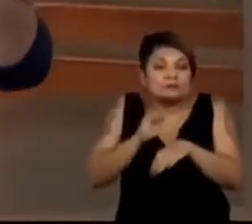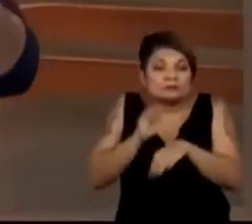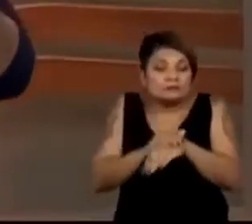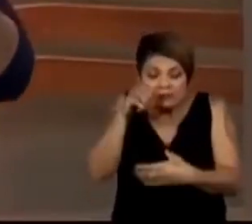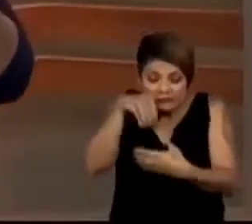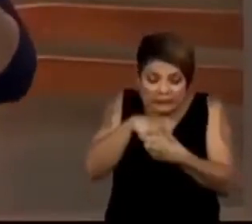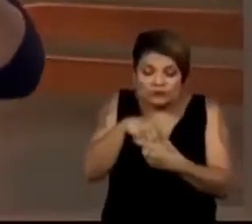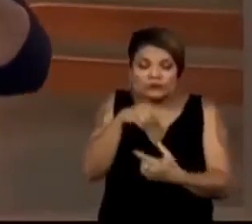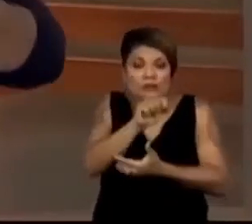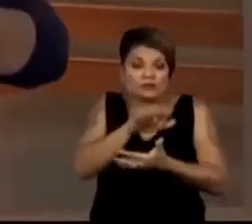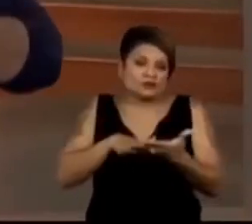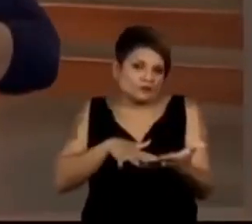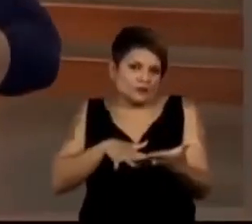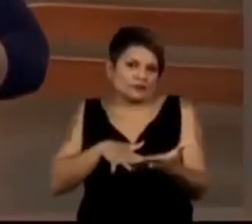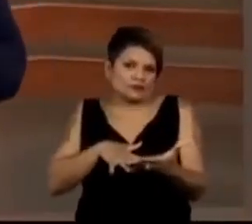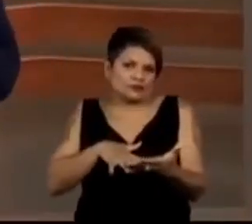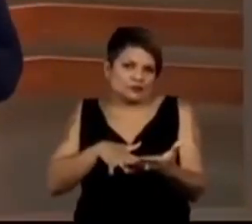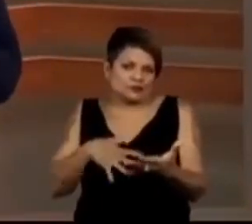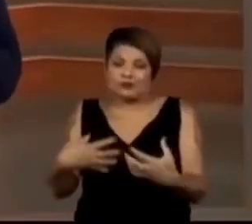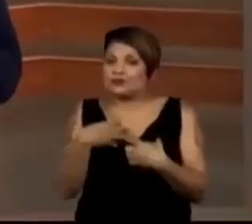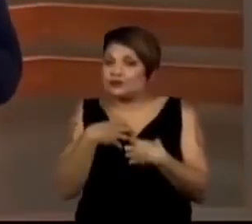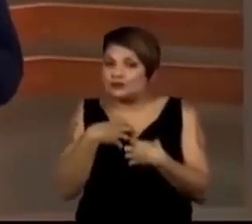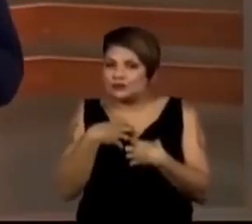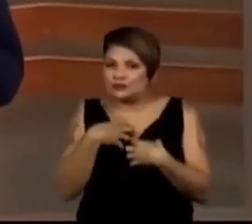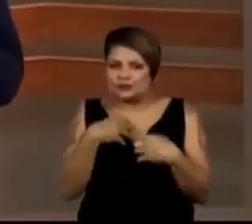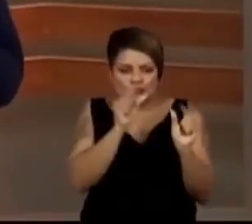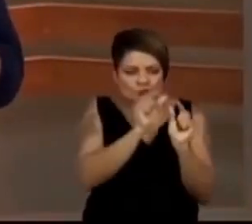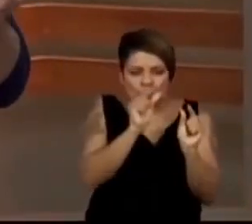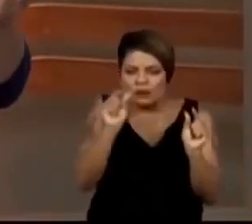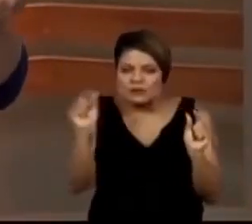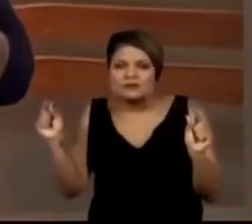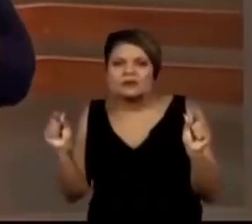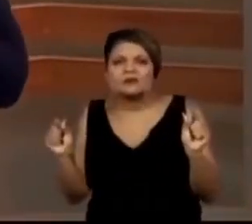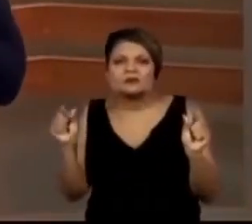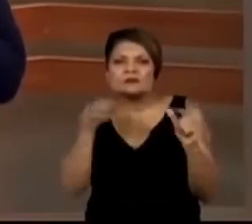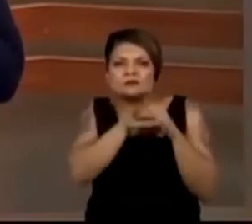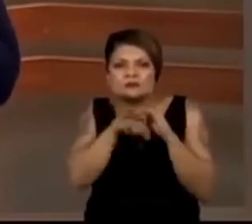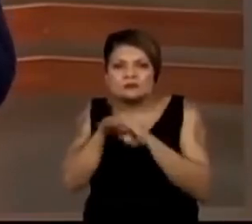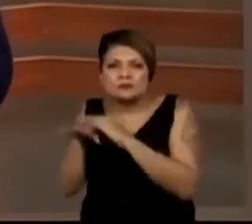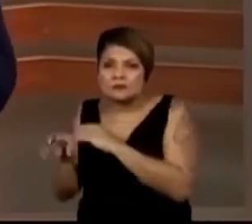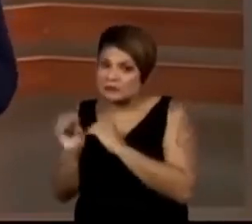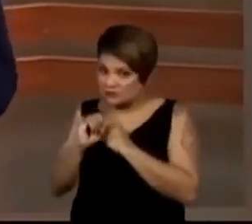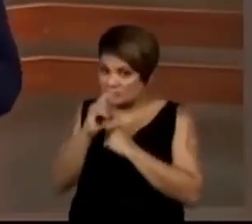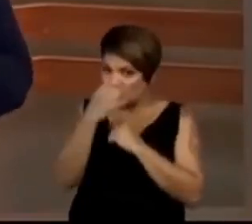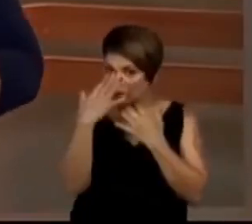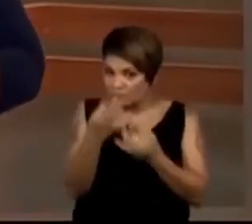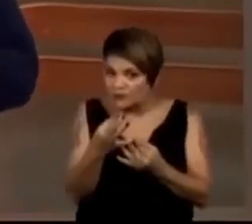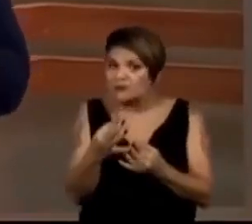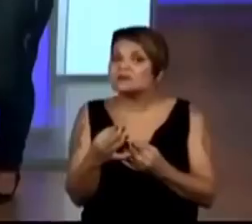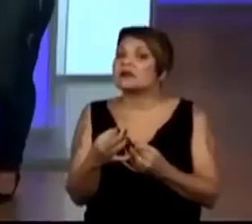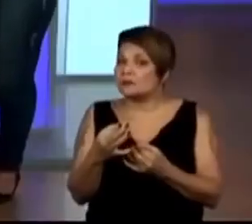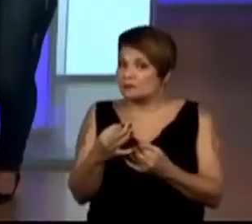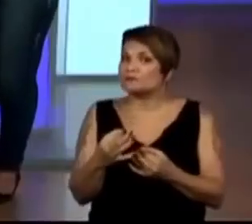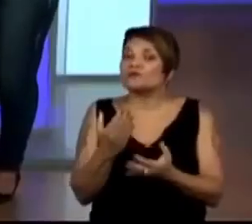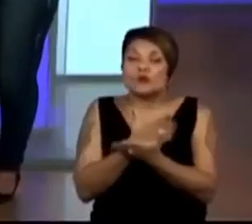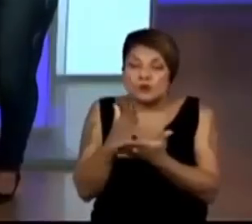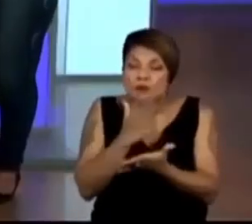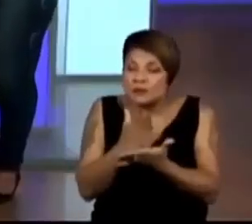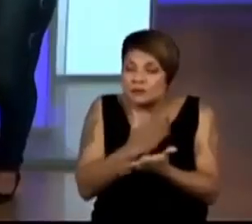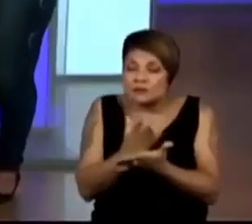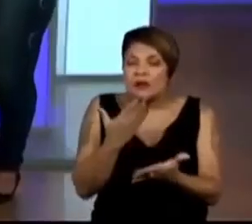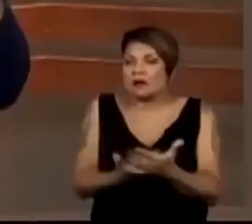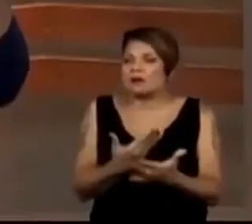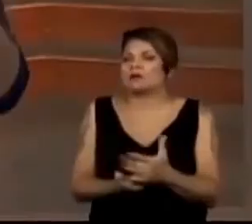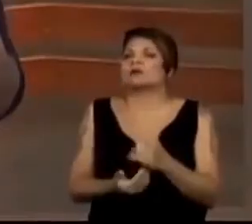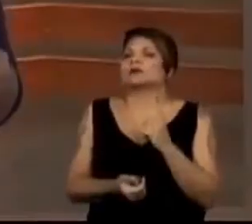da atividade, com que tipo de coleção? Quem prestou atenção no comecinho sabe do que é. O comecinho já